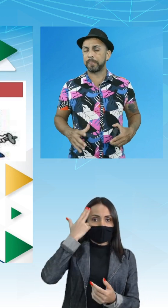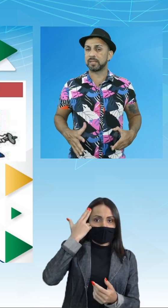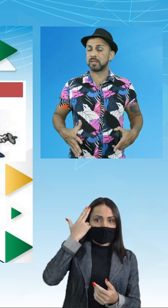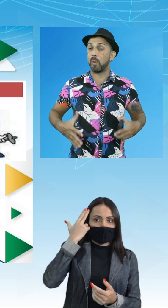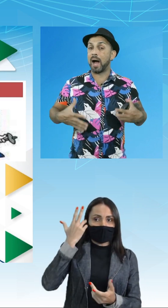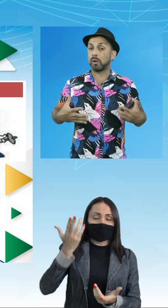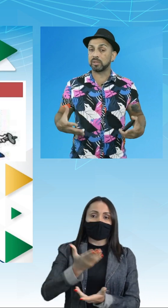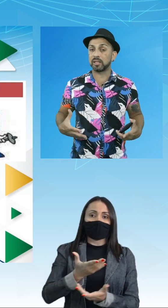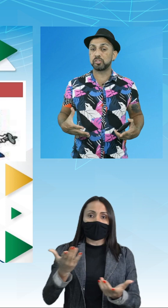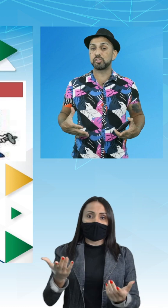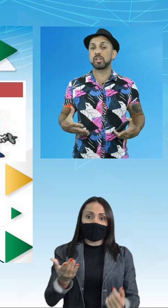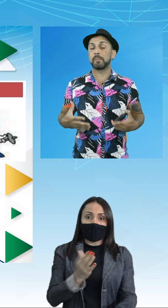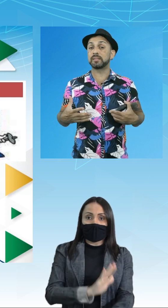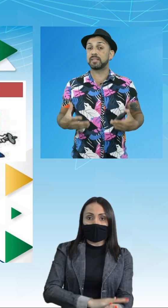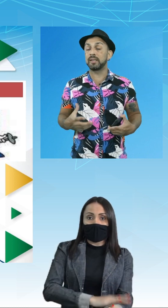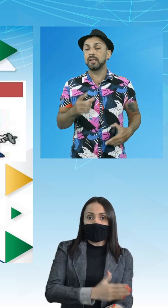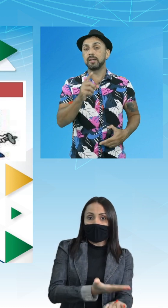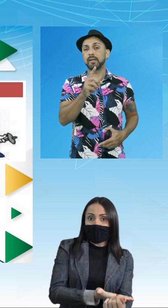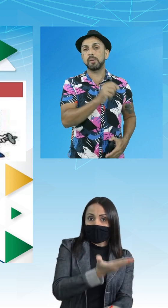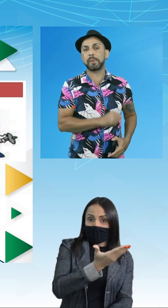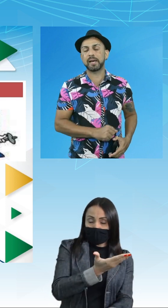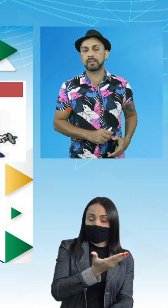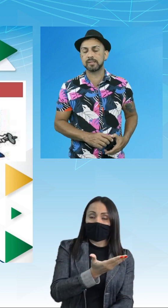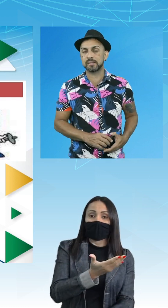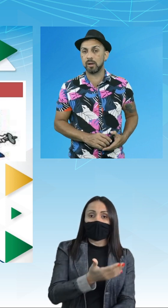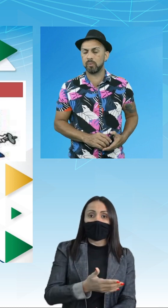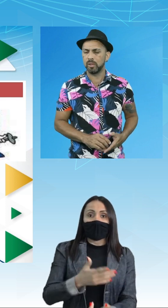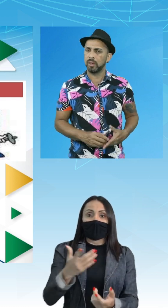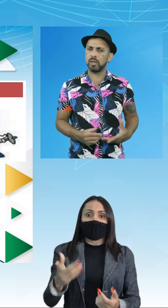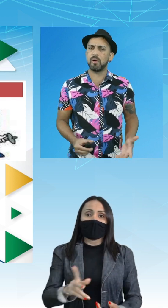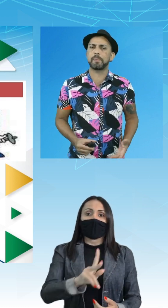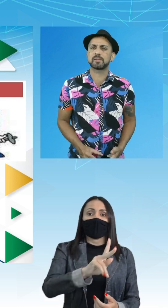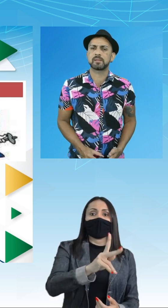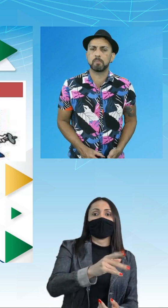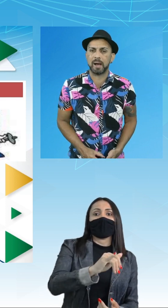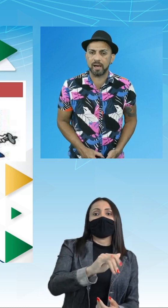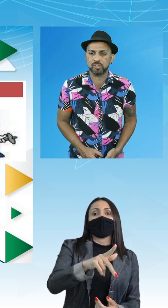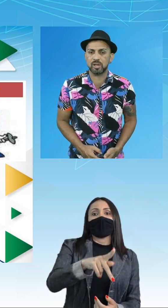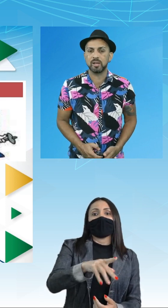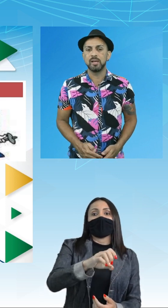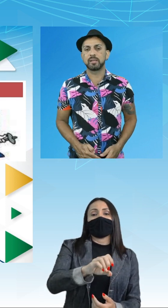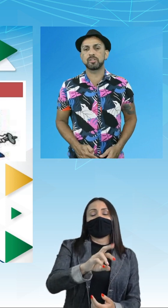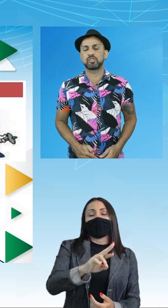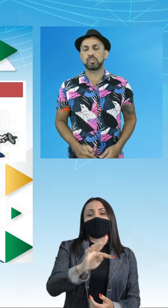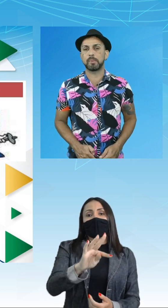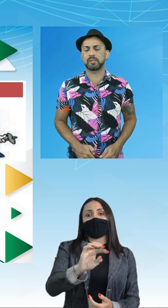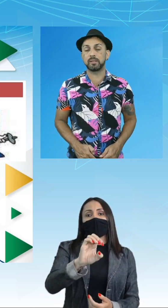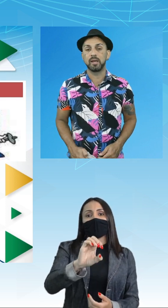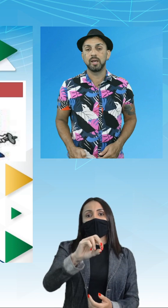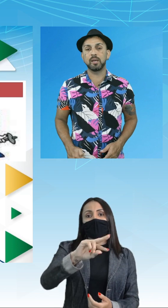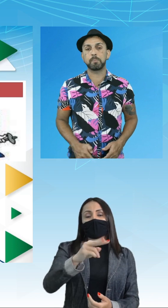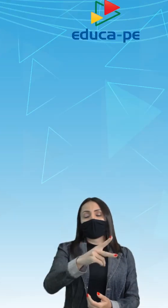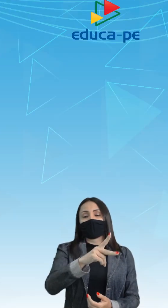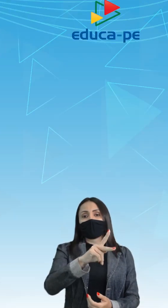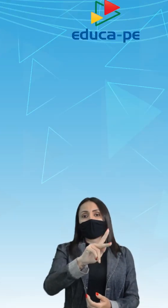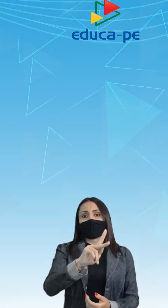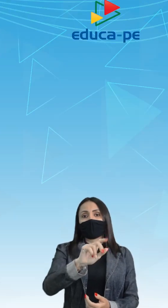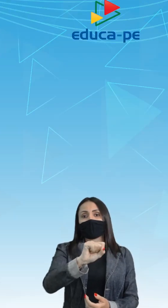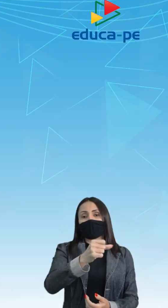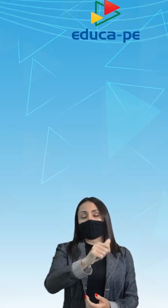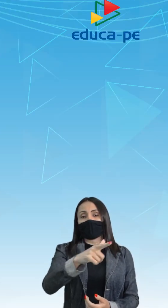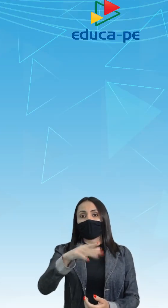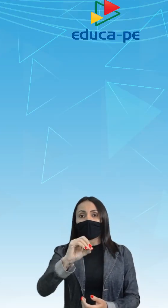uma pressão alta, que se chama de hipertensão, e uma pressão baixa, que se chama de